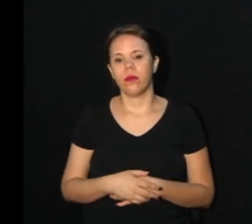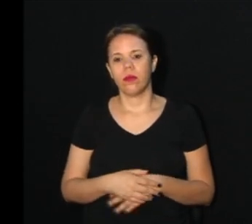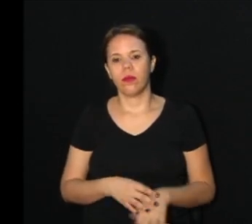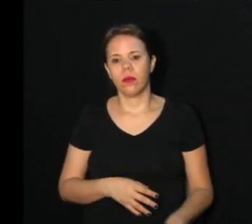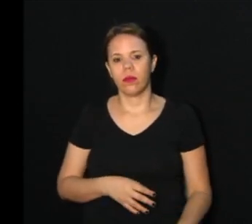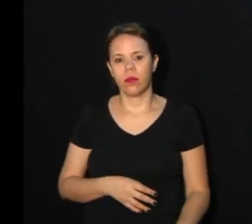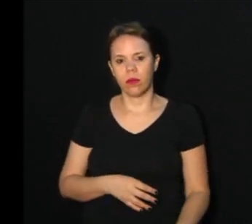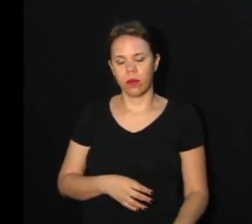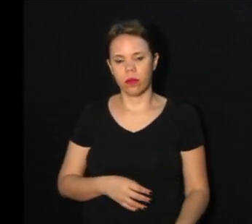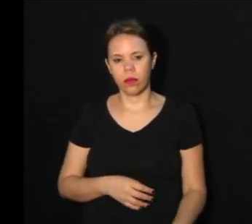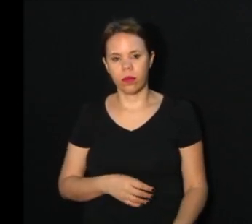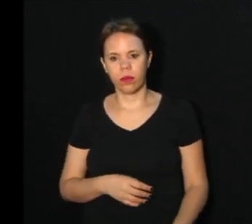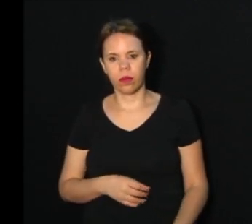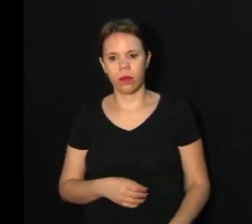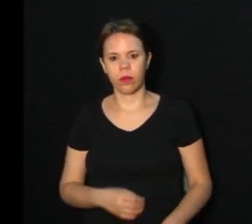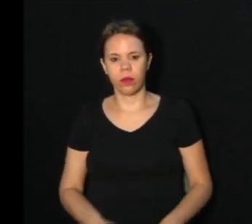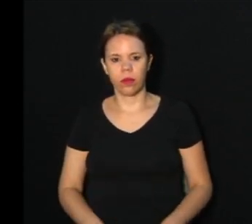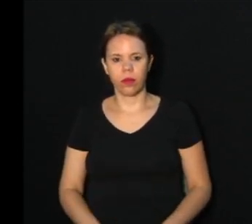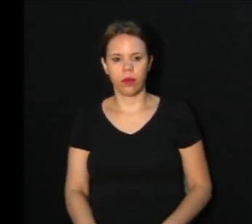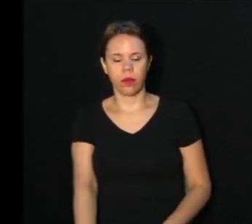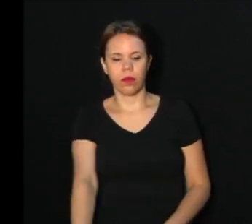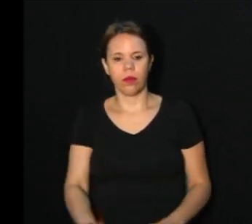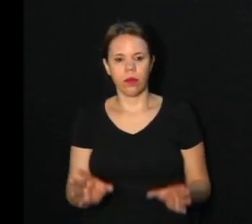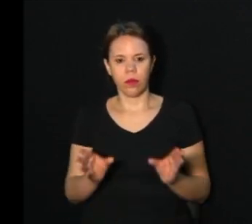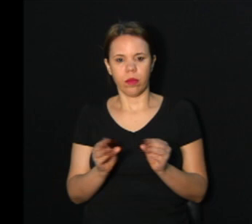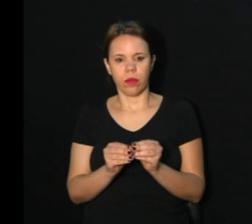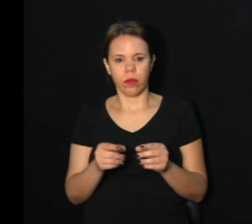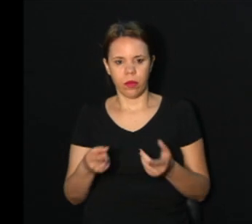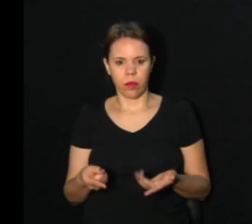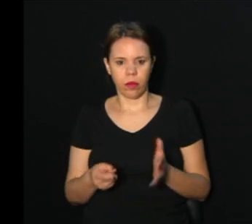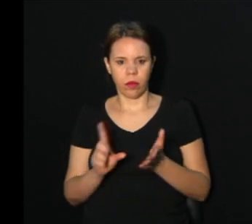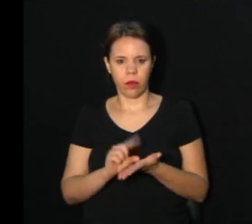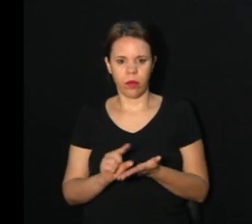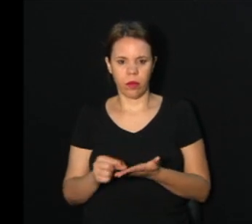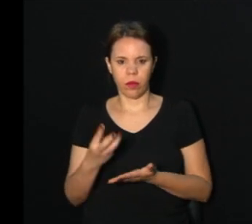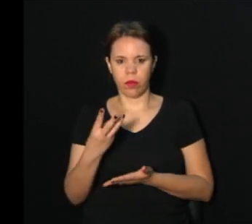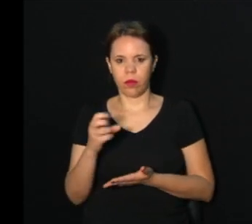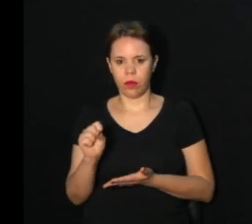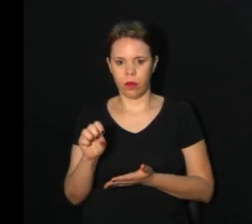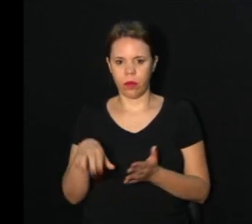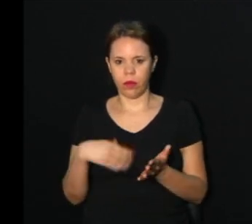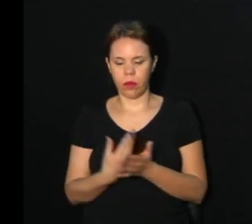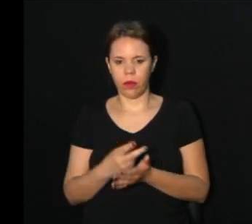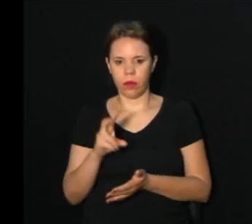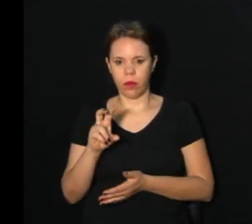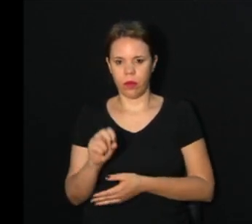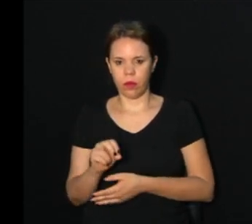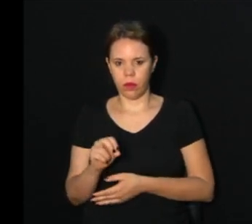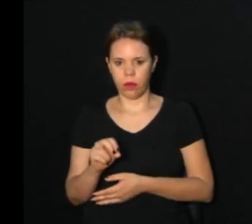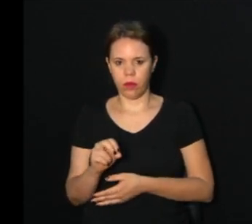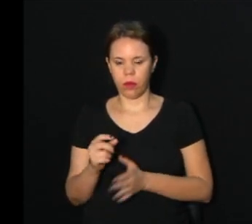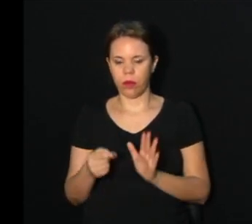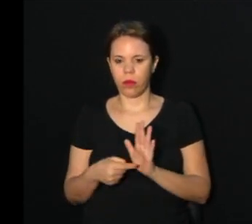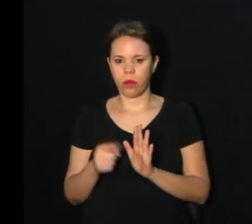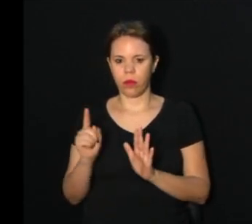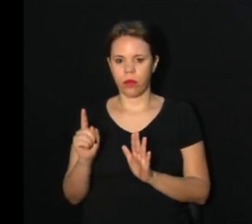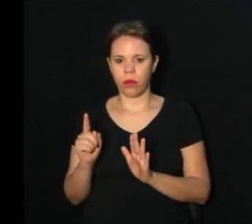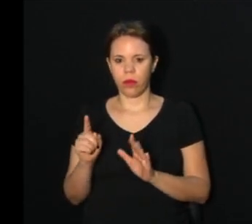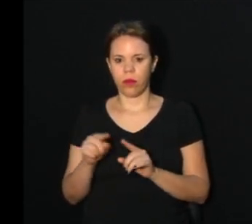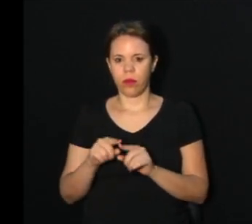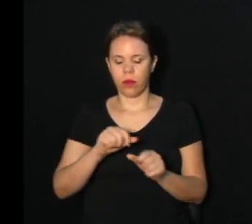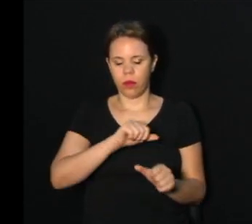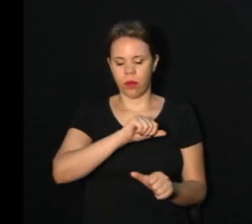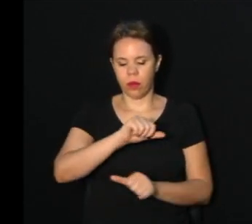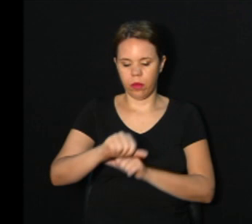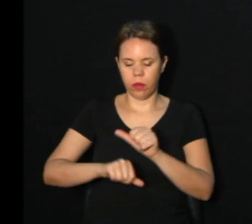Aí, como disposições finais, nós temos os artigos 38 a 50, que tratam das disposições